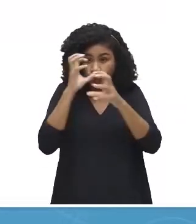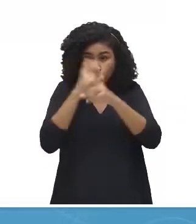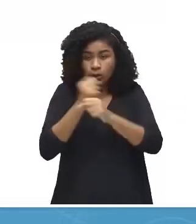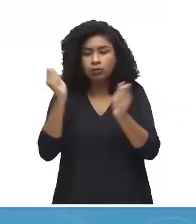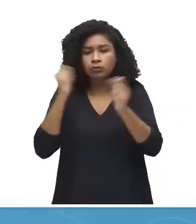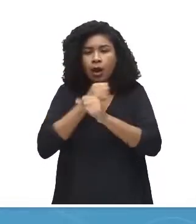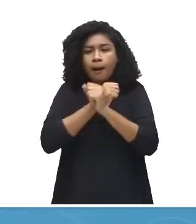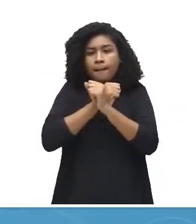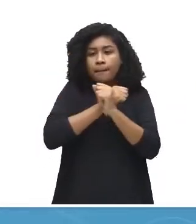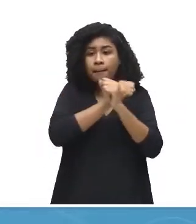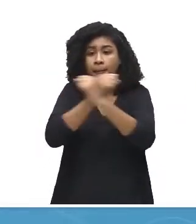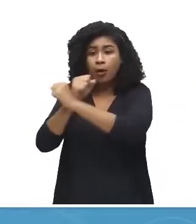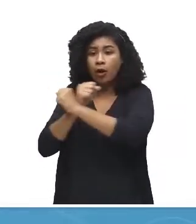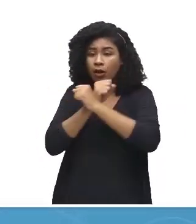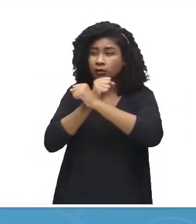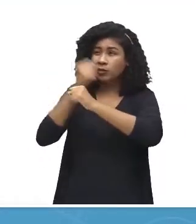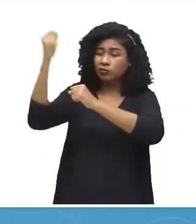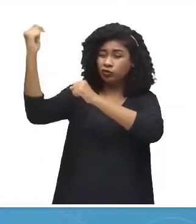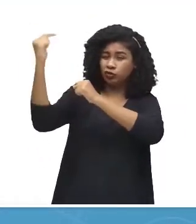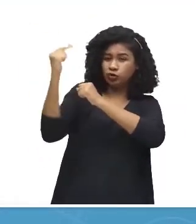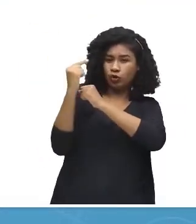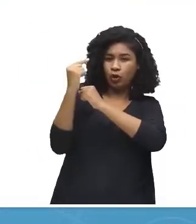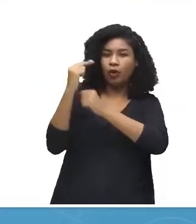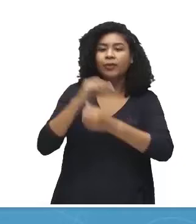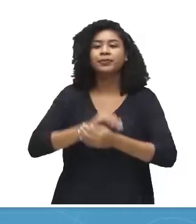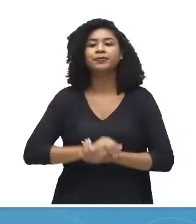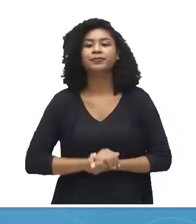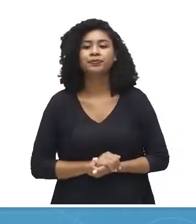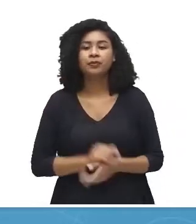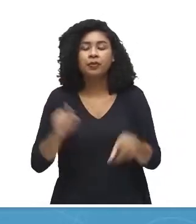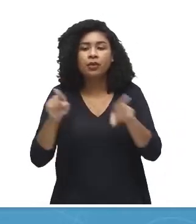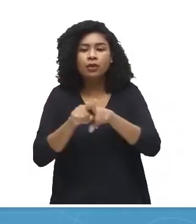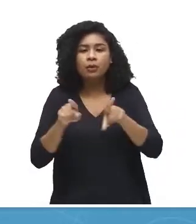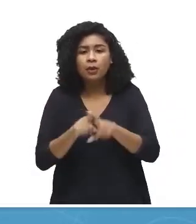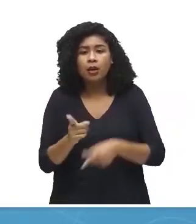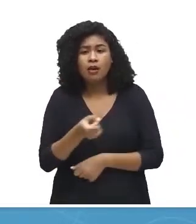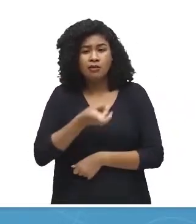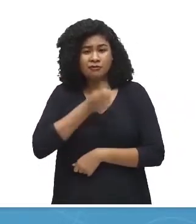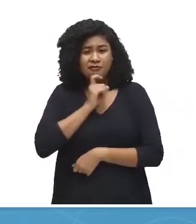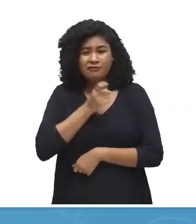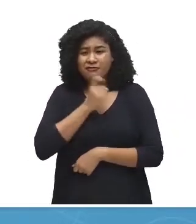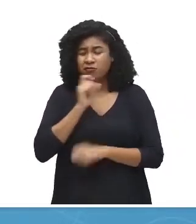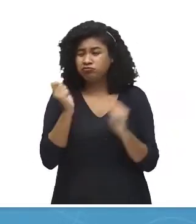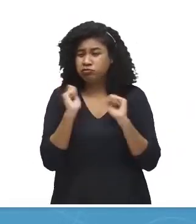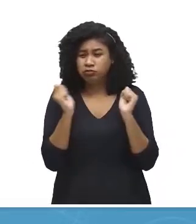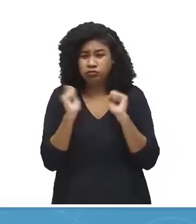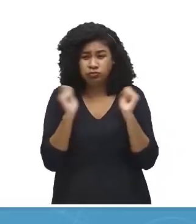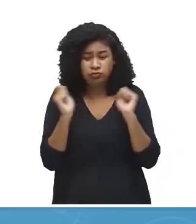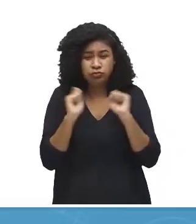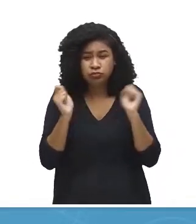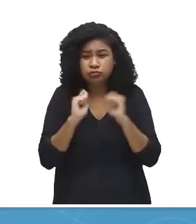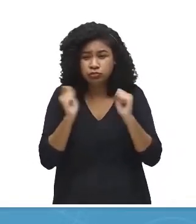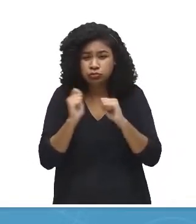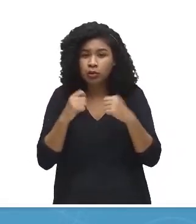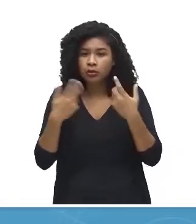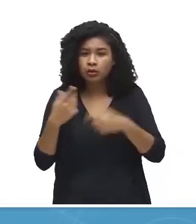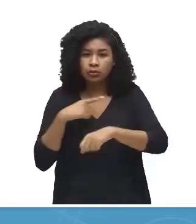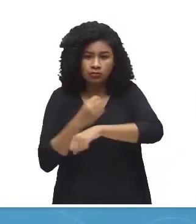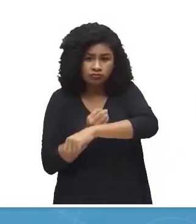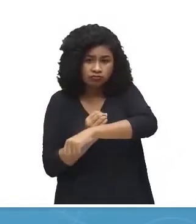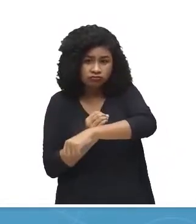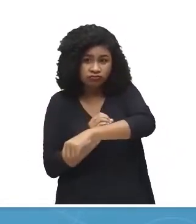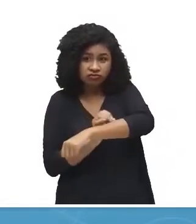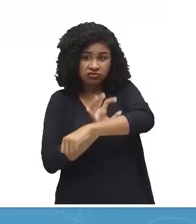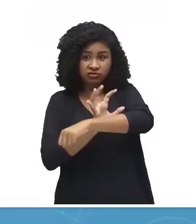sol. Quando nós estamos ali passando frio, o que vai acontecer? É que a pele, os pelos ficam